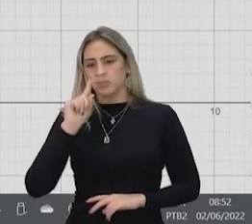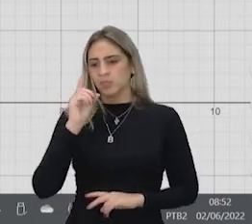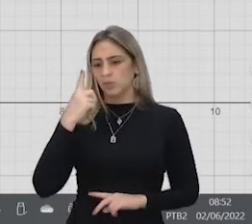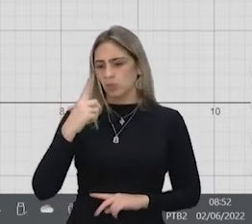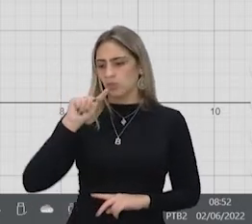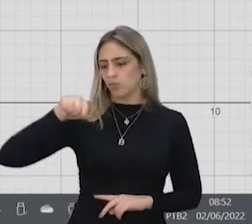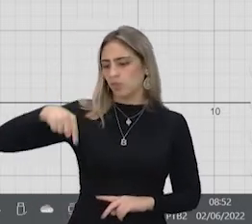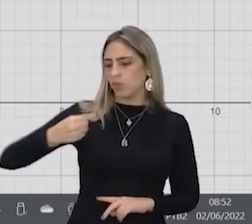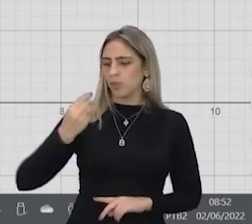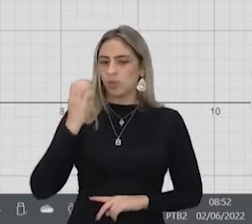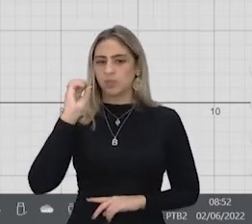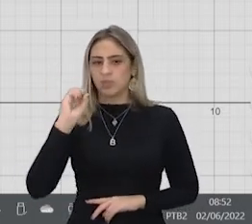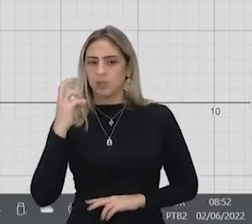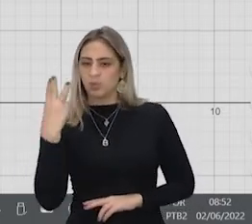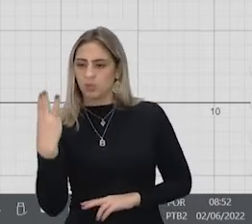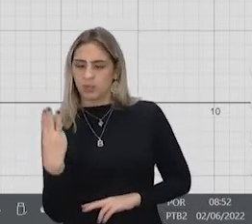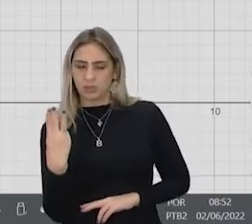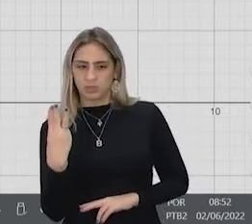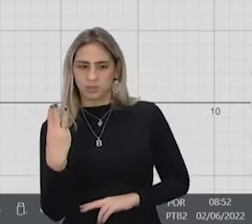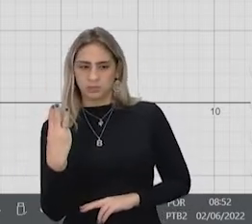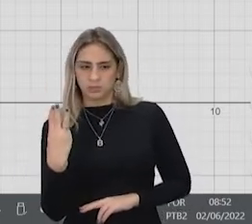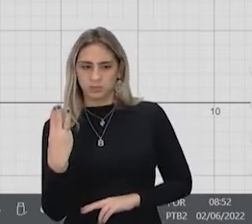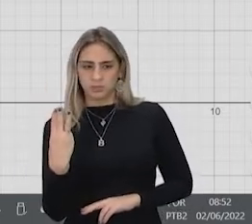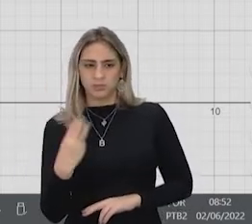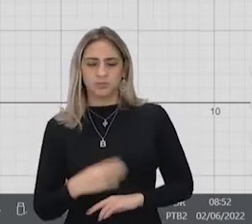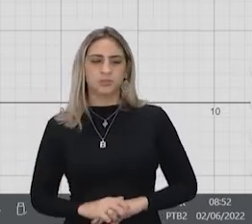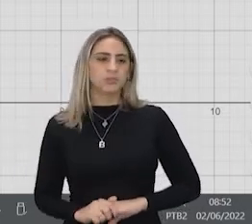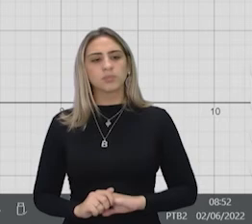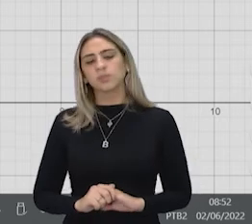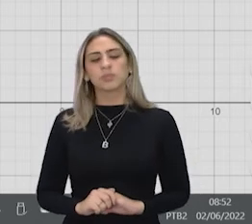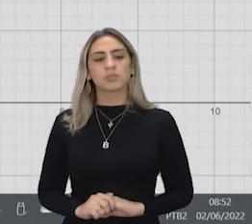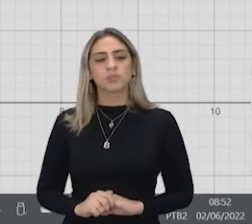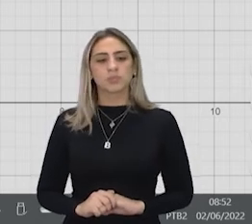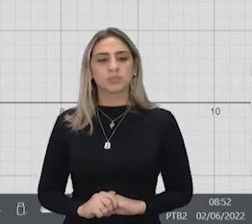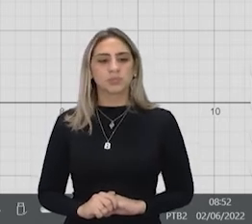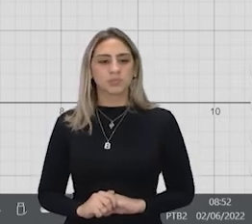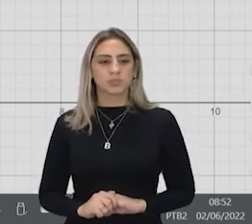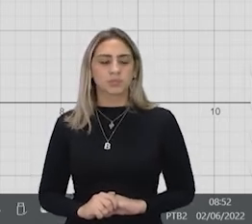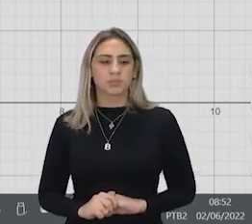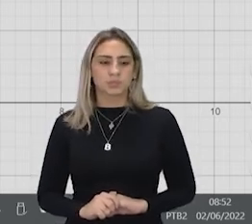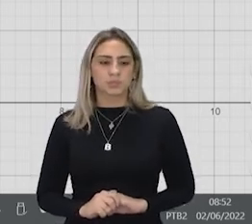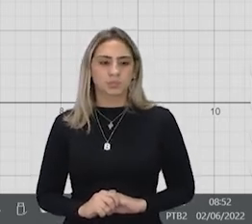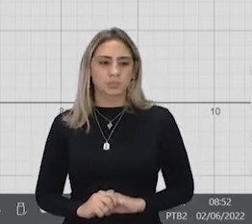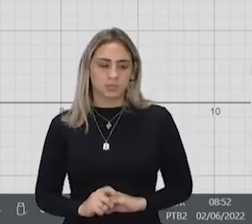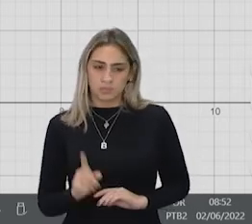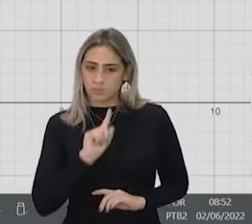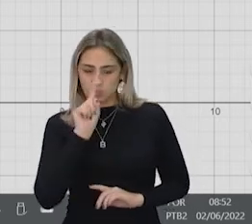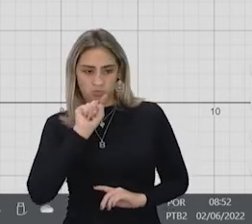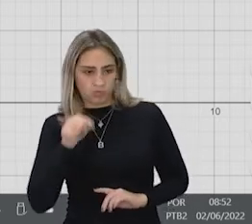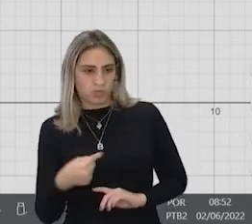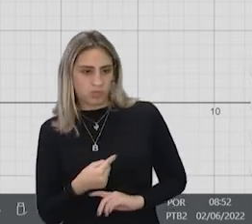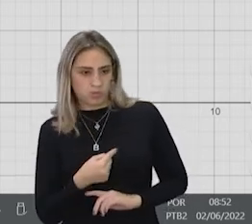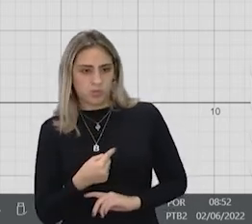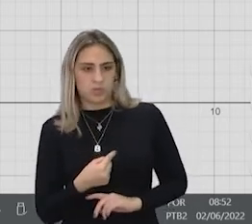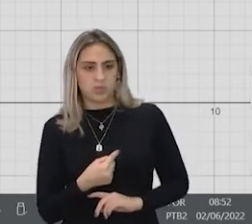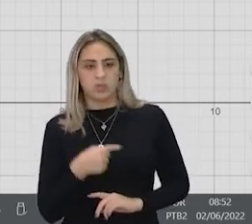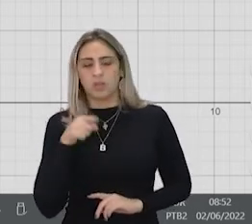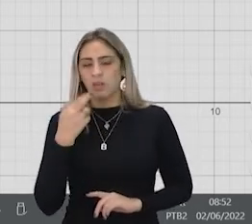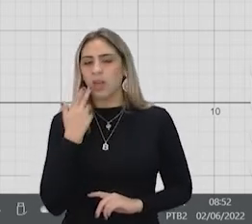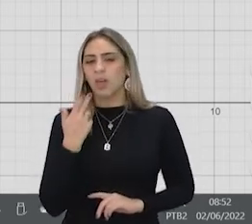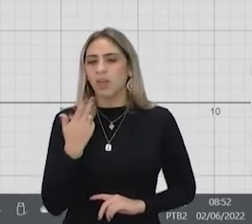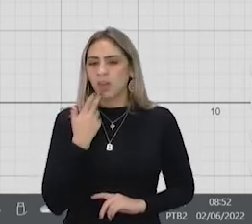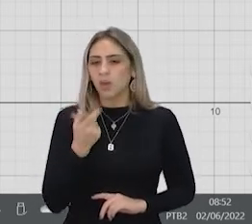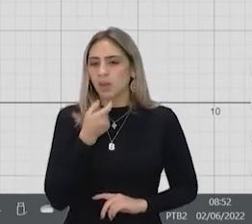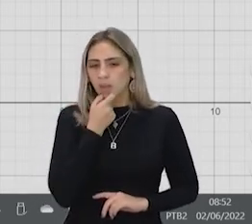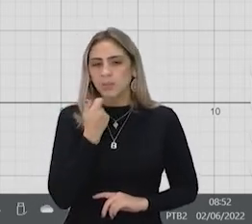que é 0,3. Só que aqui no GeoGebra, pessoal, em vez de pôr vírgula, porque ele é um software que eu acho que está em língua inglesa, você tem que